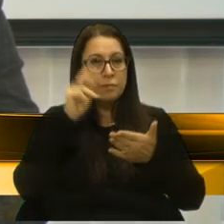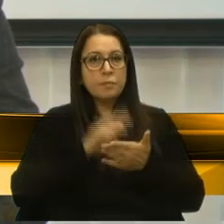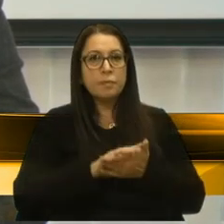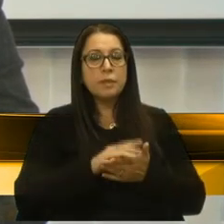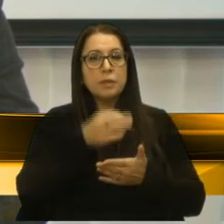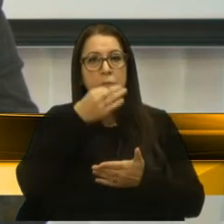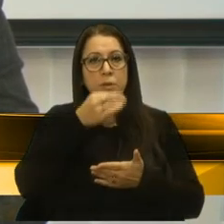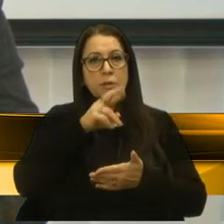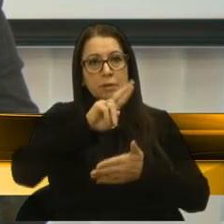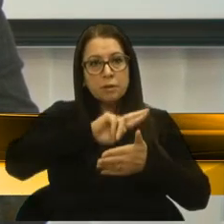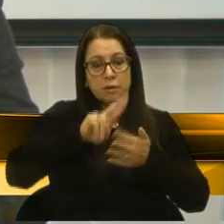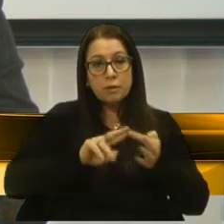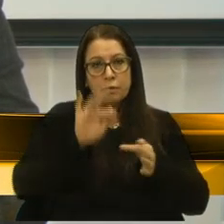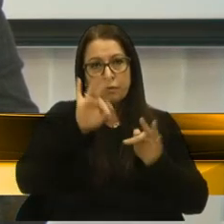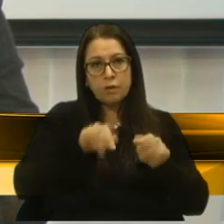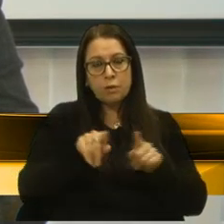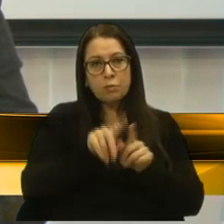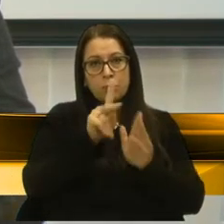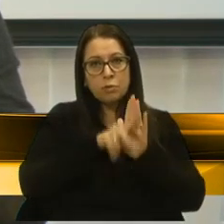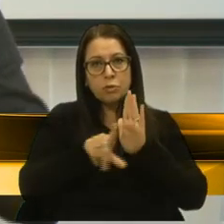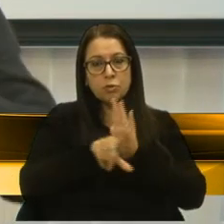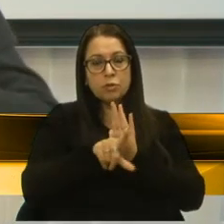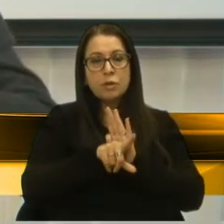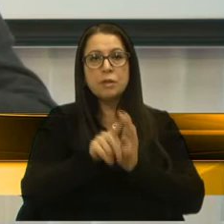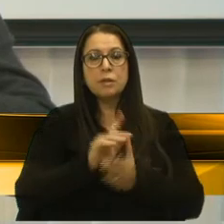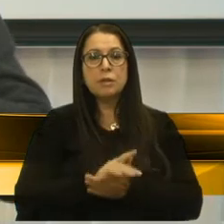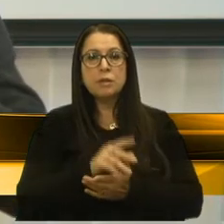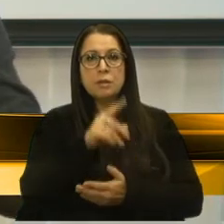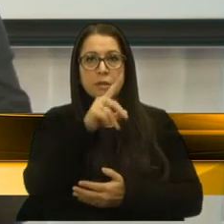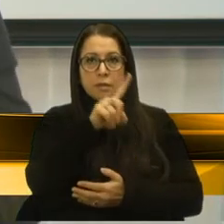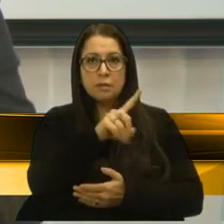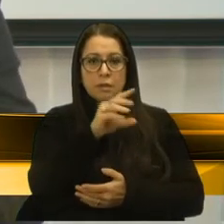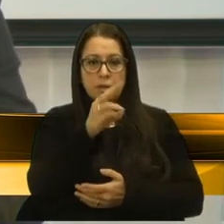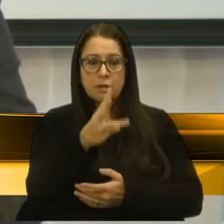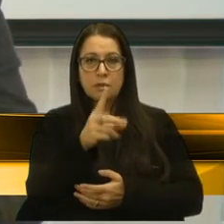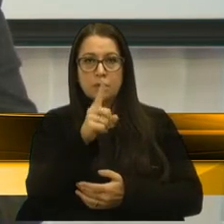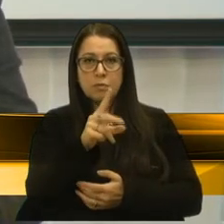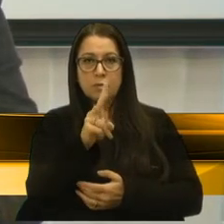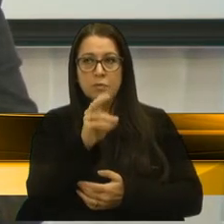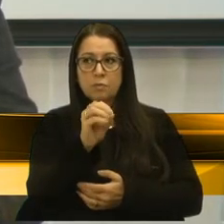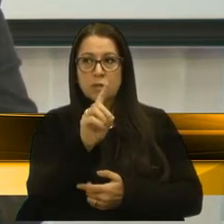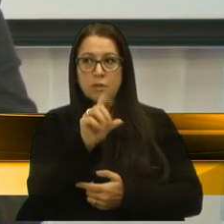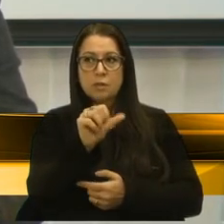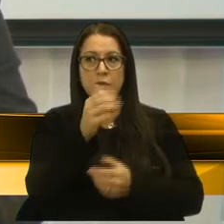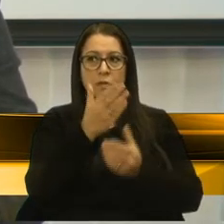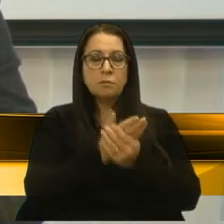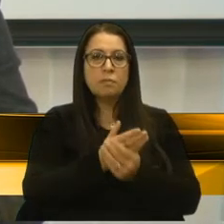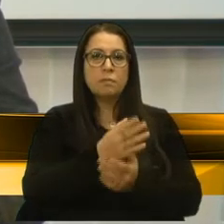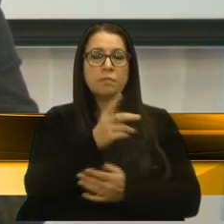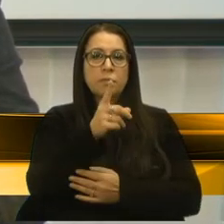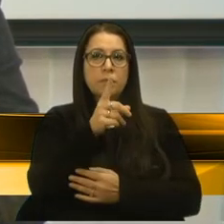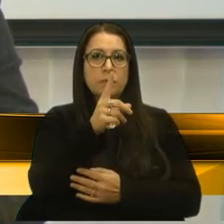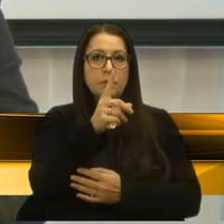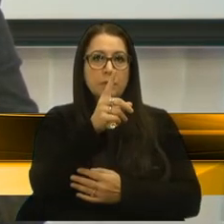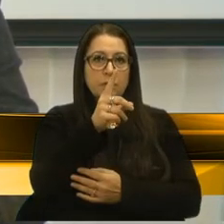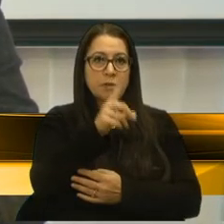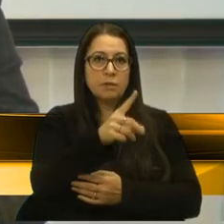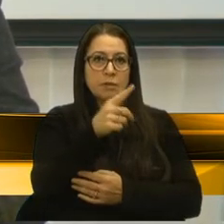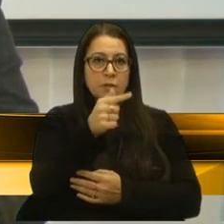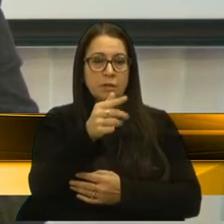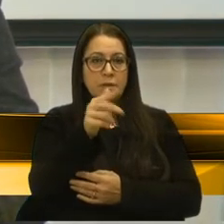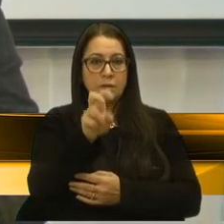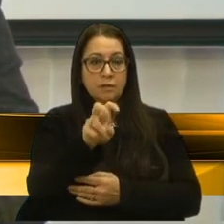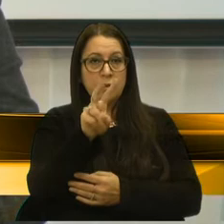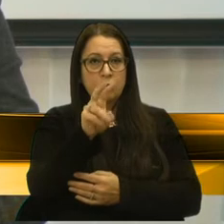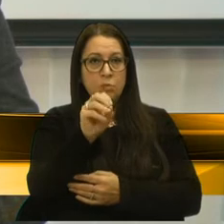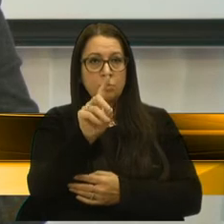Em apreciação, parecer de redação final do projeto de lei número 131 de 2019, contido no processo número